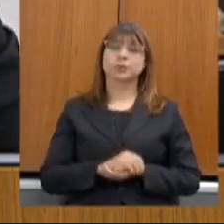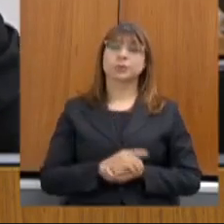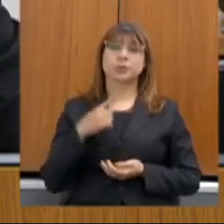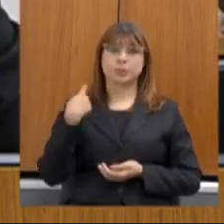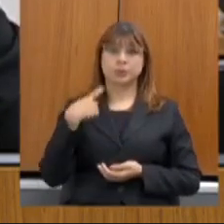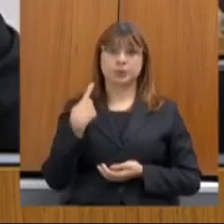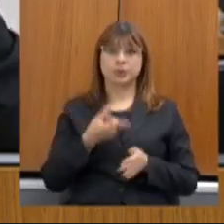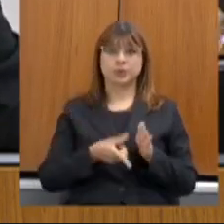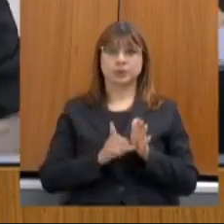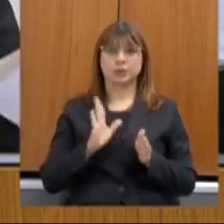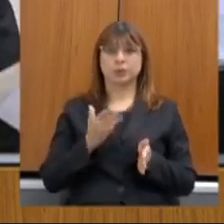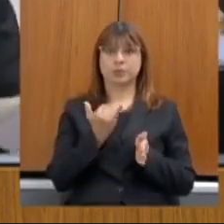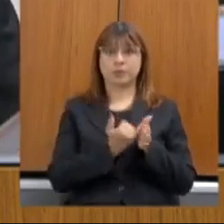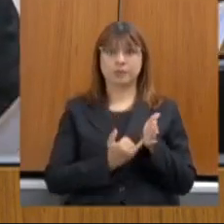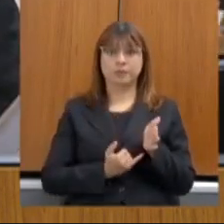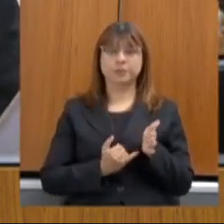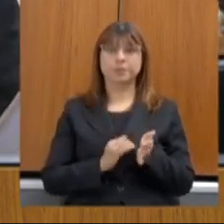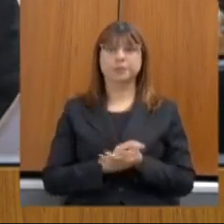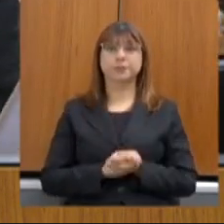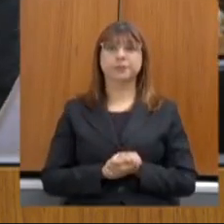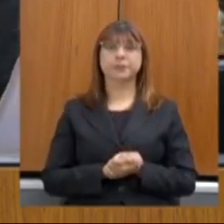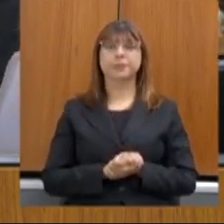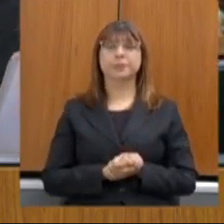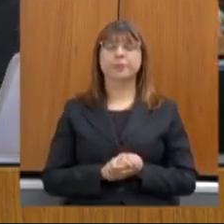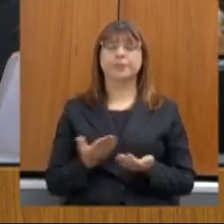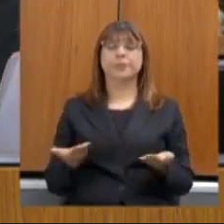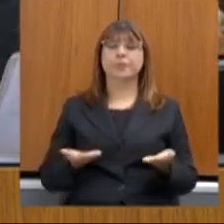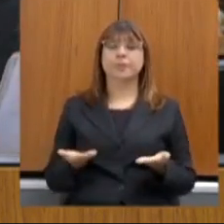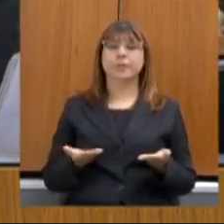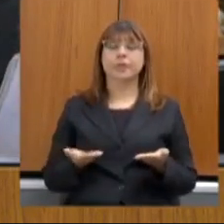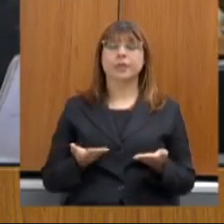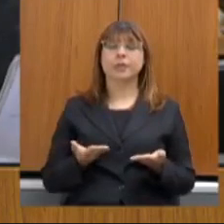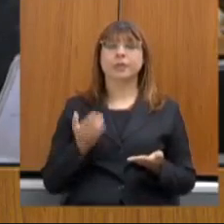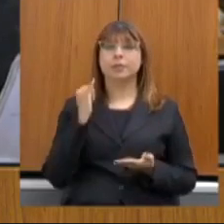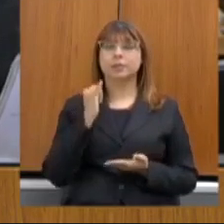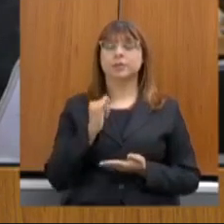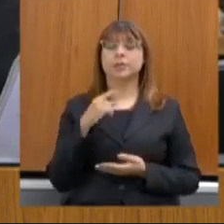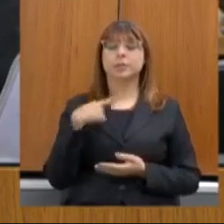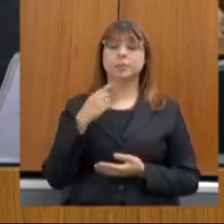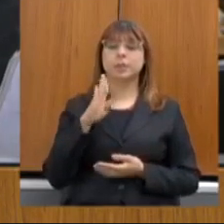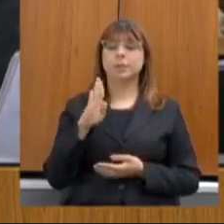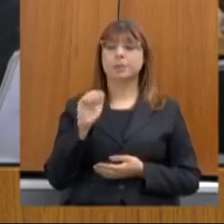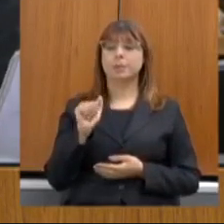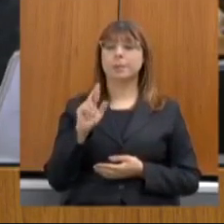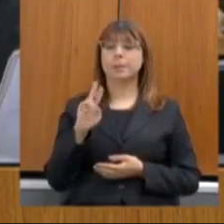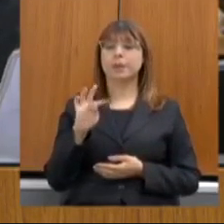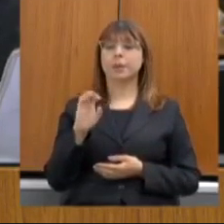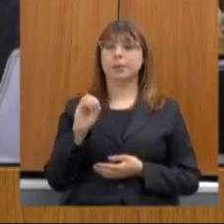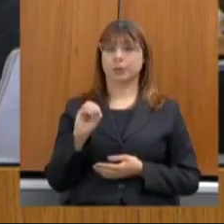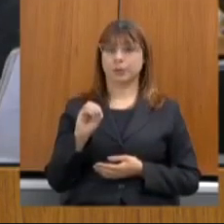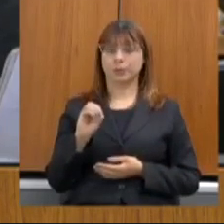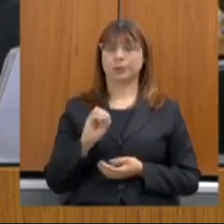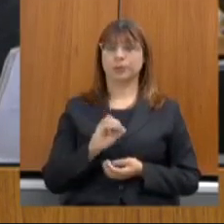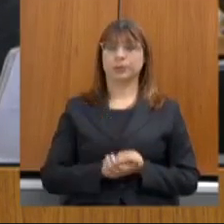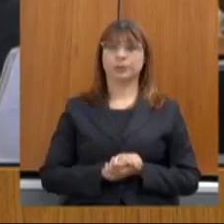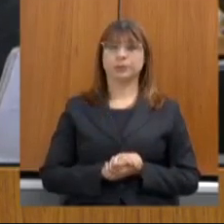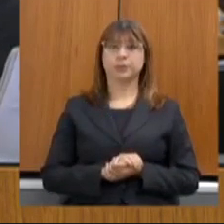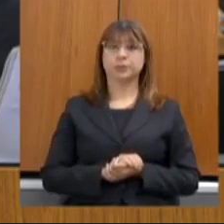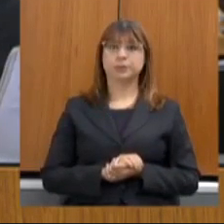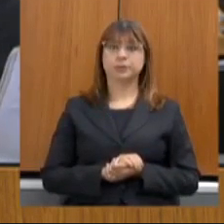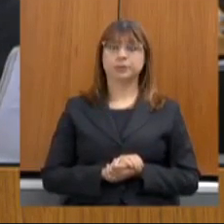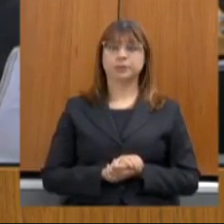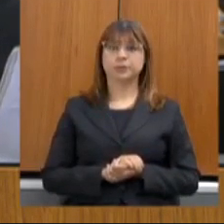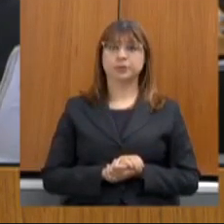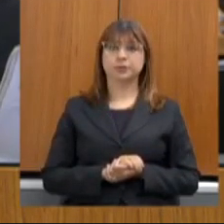participação dos deputados inscritos eu agora passo a palavra o deputado Bartolo a fazer uso é